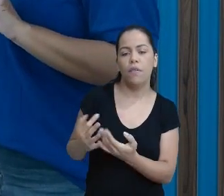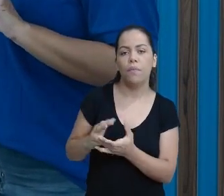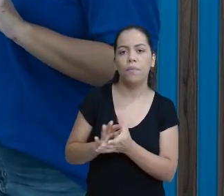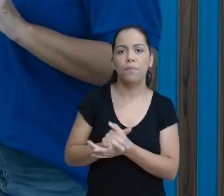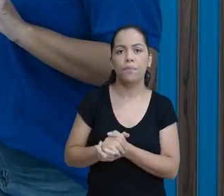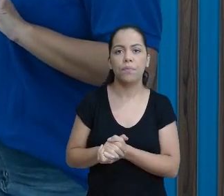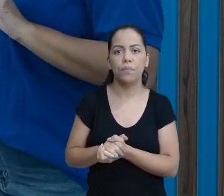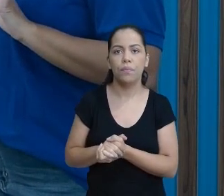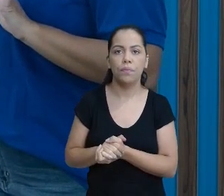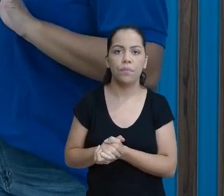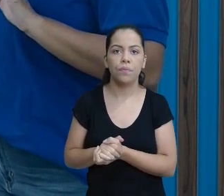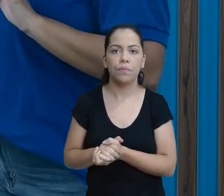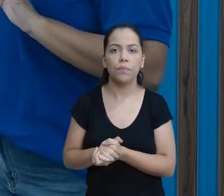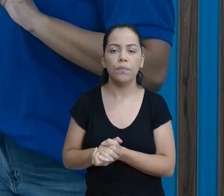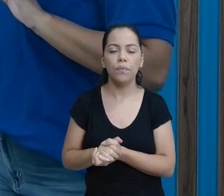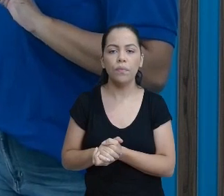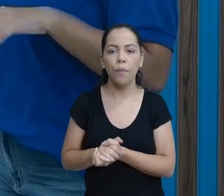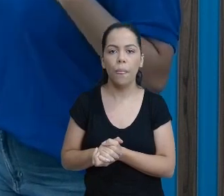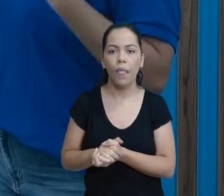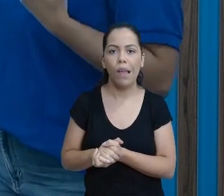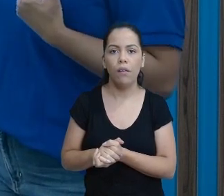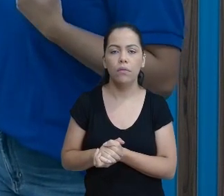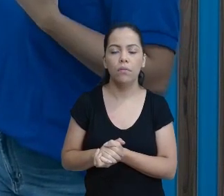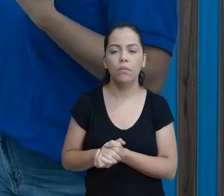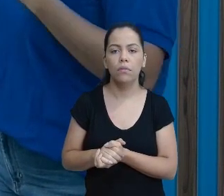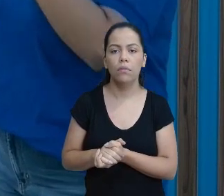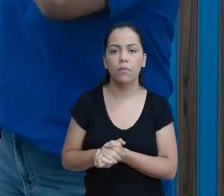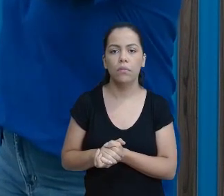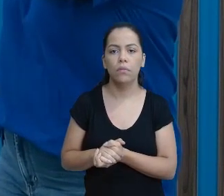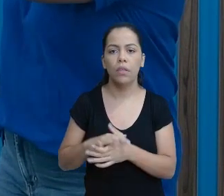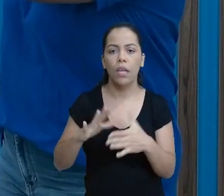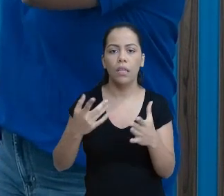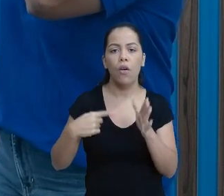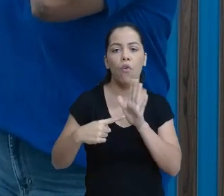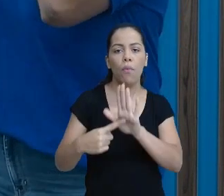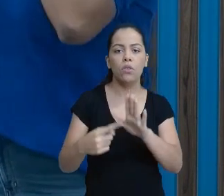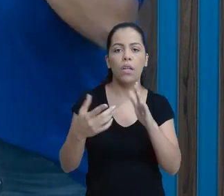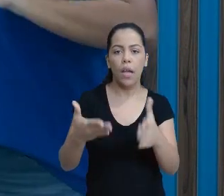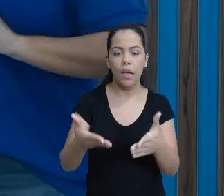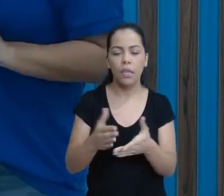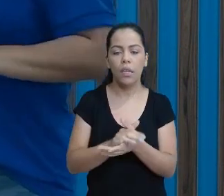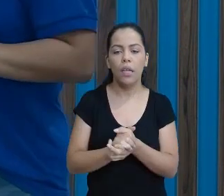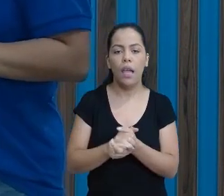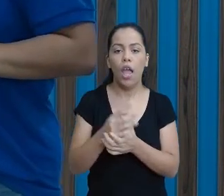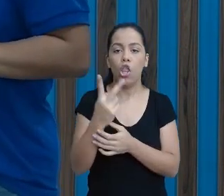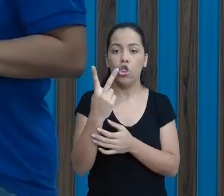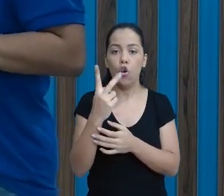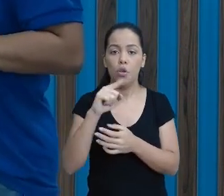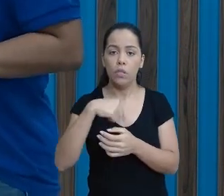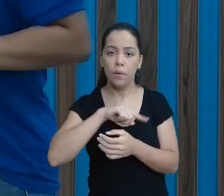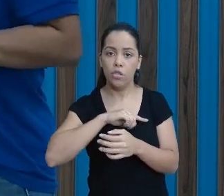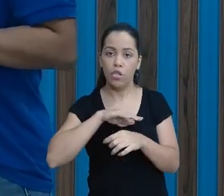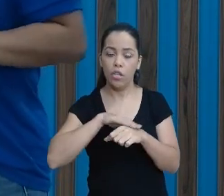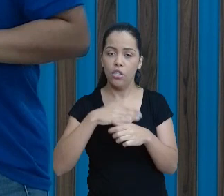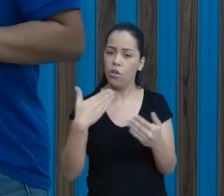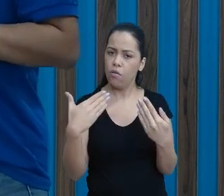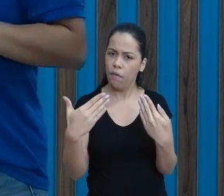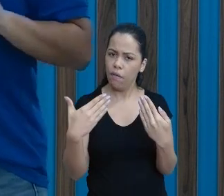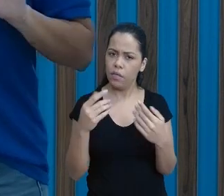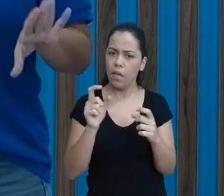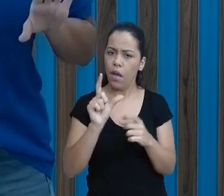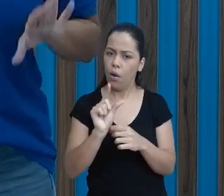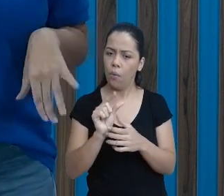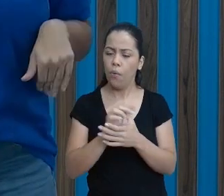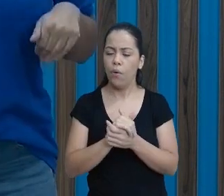aqui para a gente conversar um pouco. Quando a gente tem, por exemplo,